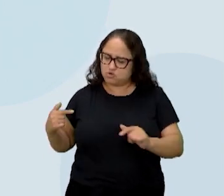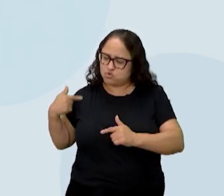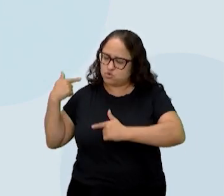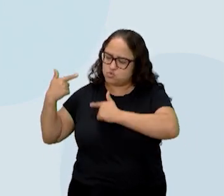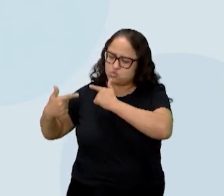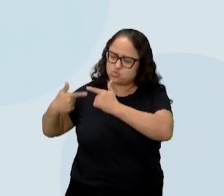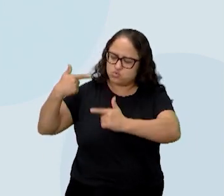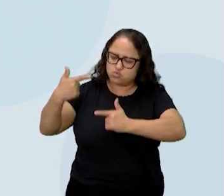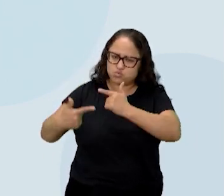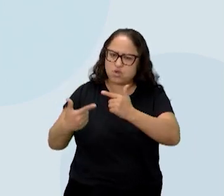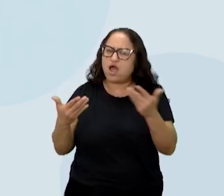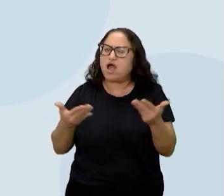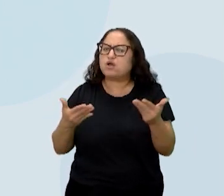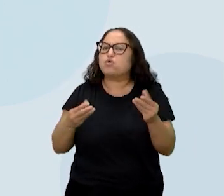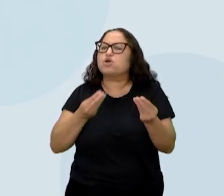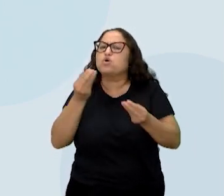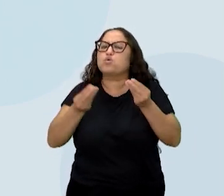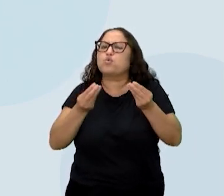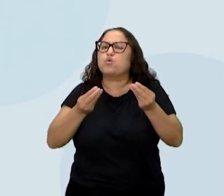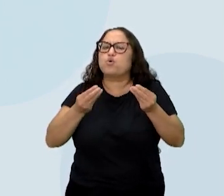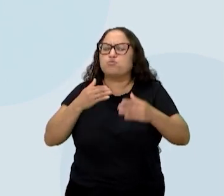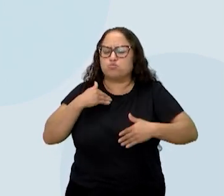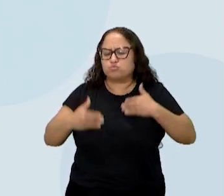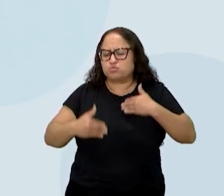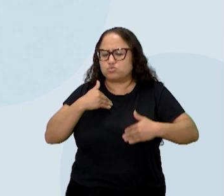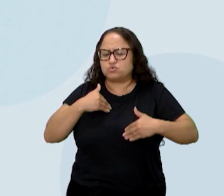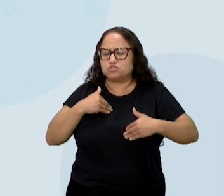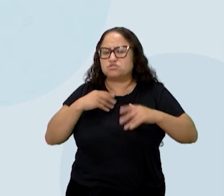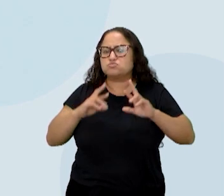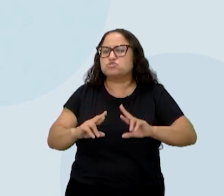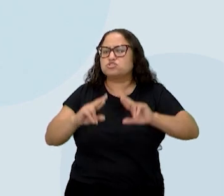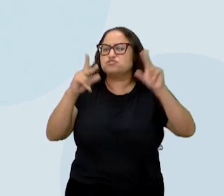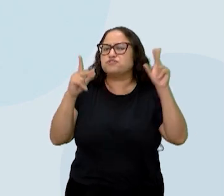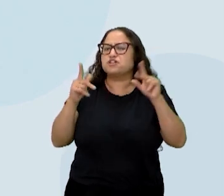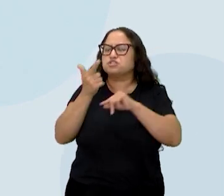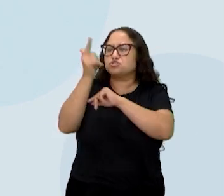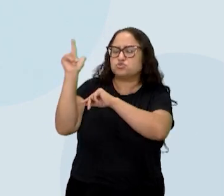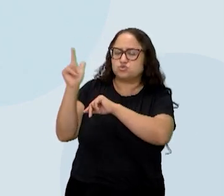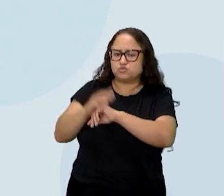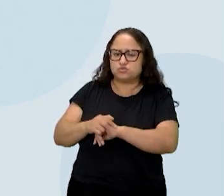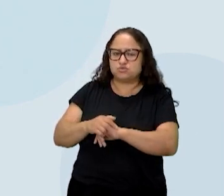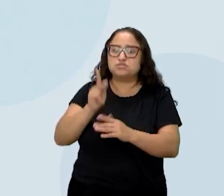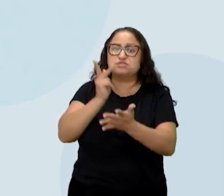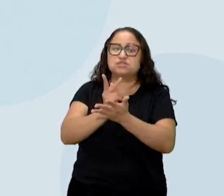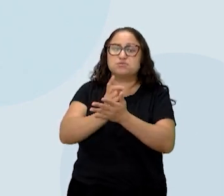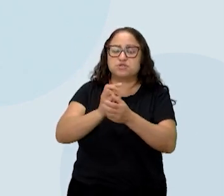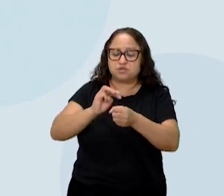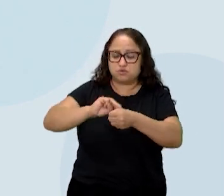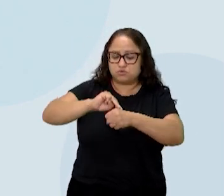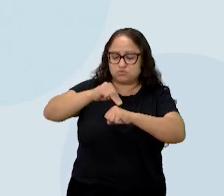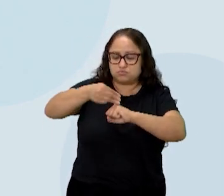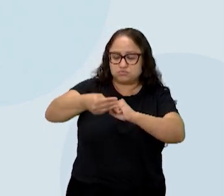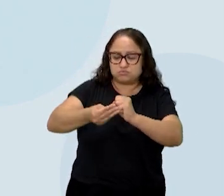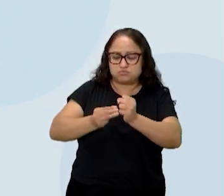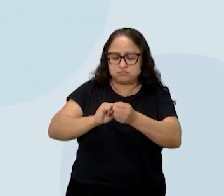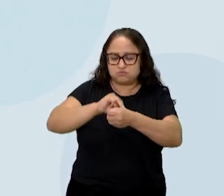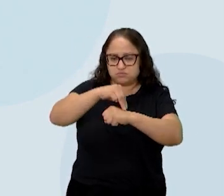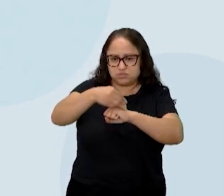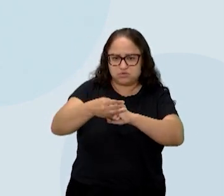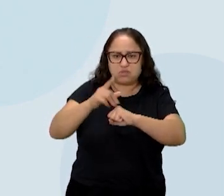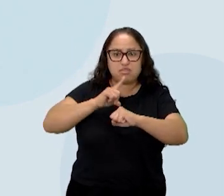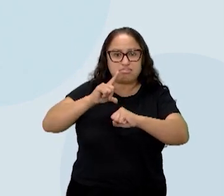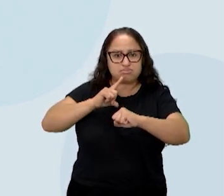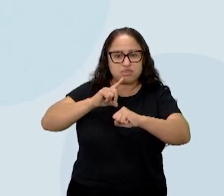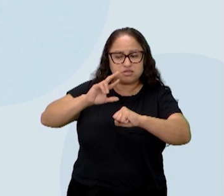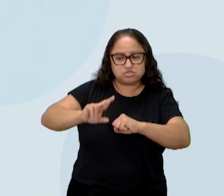geração. Agora, como que os organismos, então, se diferem uns dos outros, né? Justamente com a molécula de DNA, a gente tem